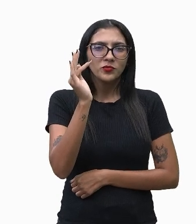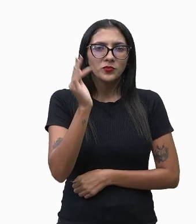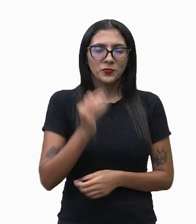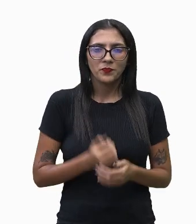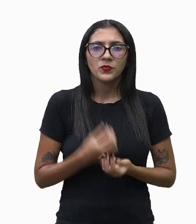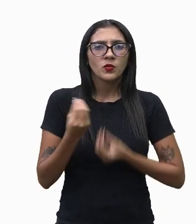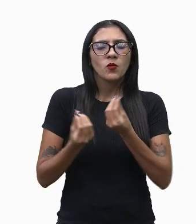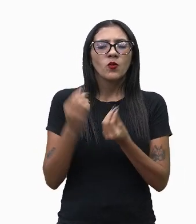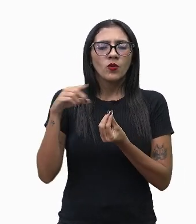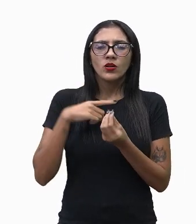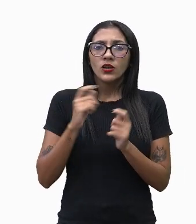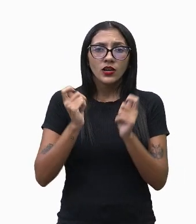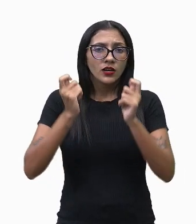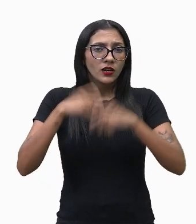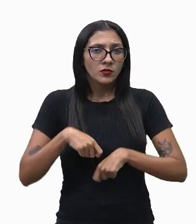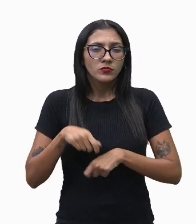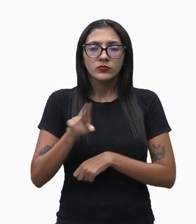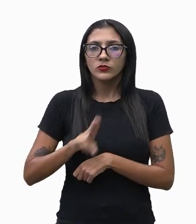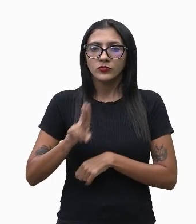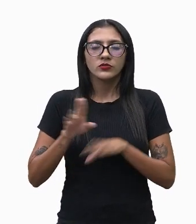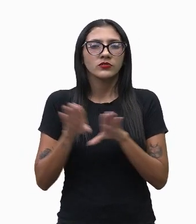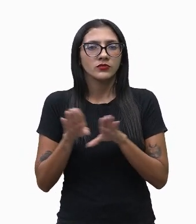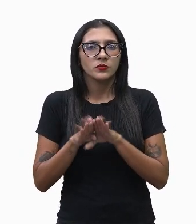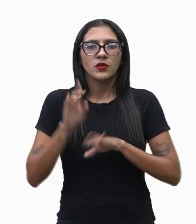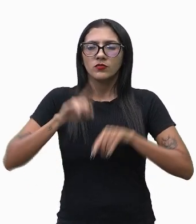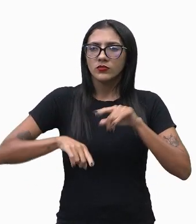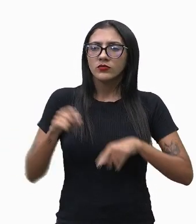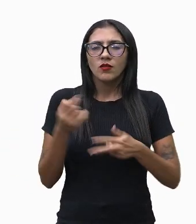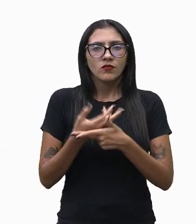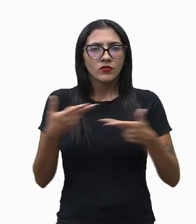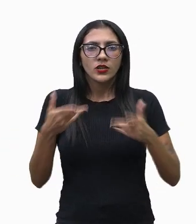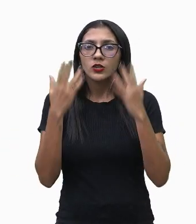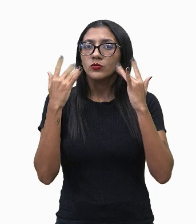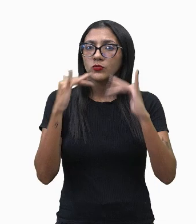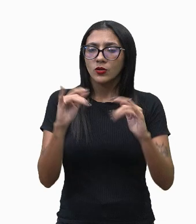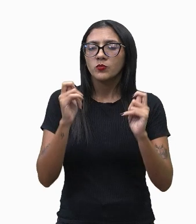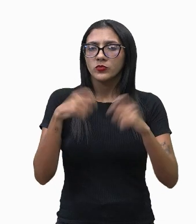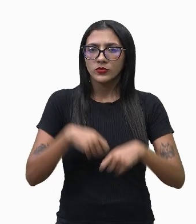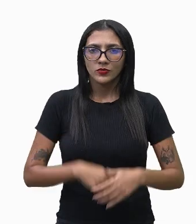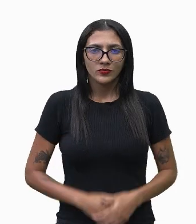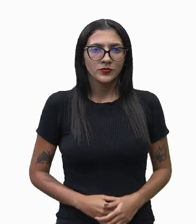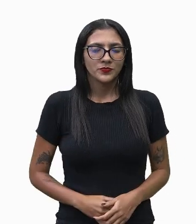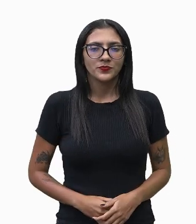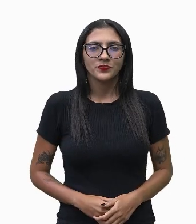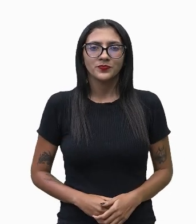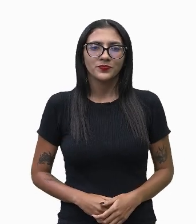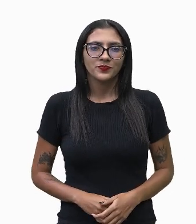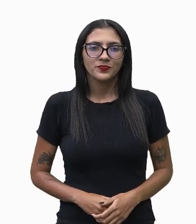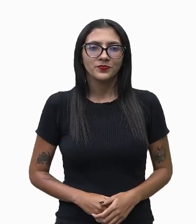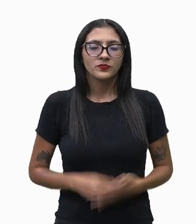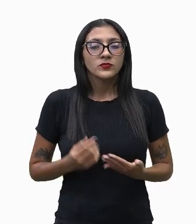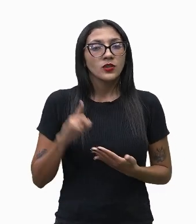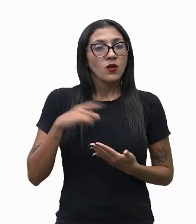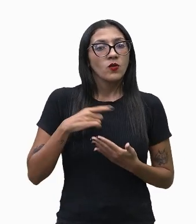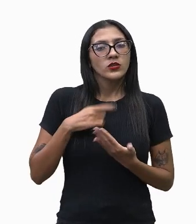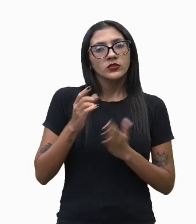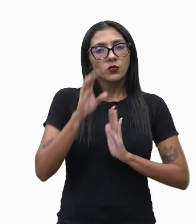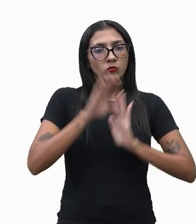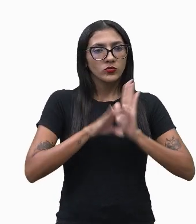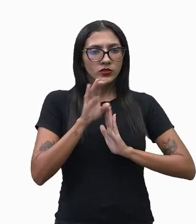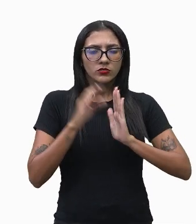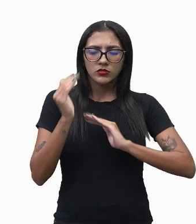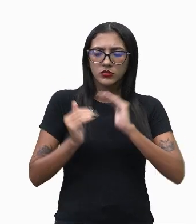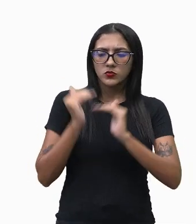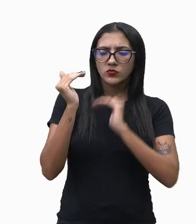elas possam utilizar os recursos que a natureza oferece também. Então, o desenvolvimento sustentável, ele